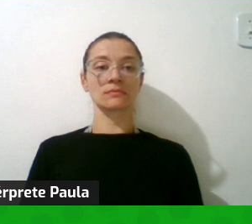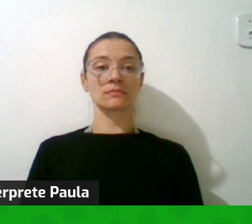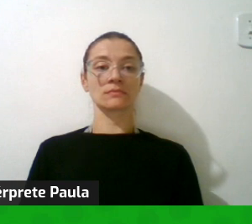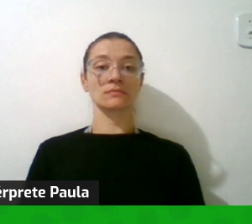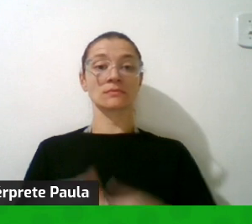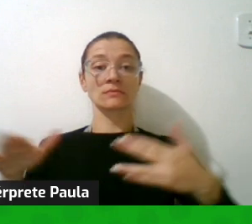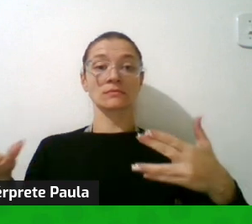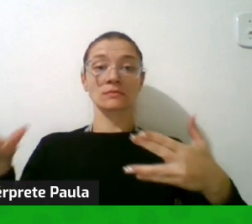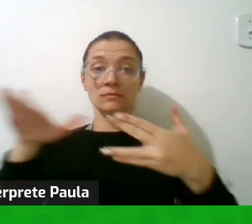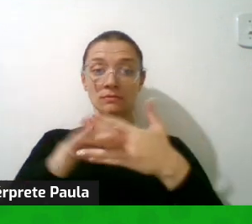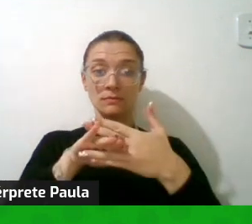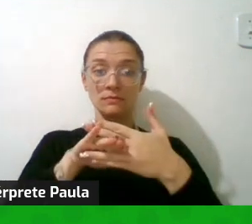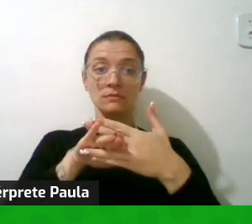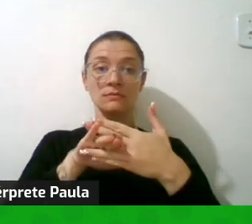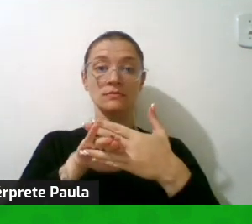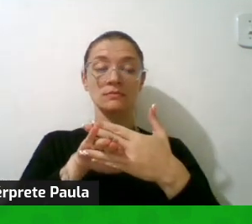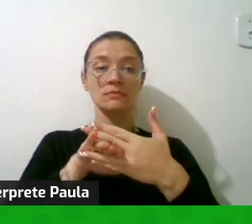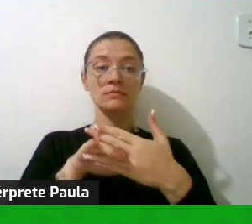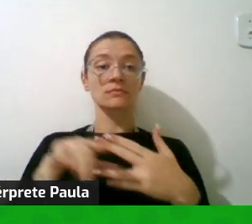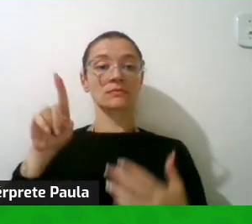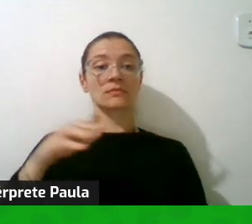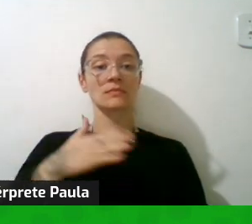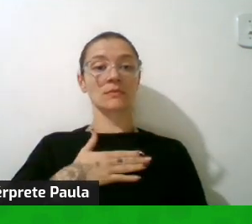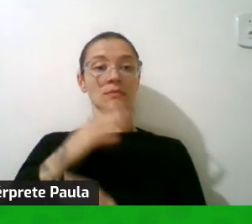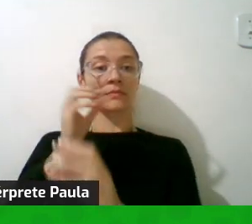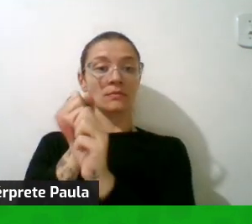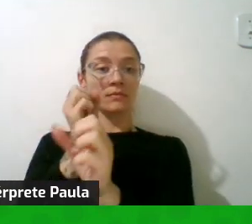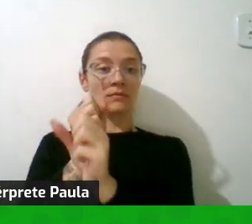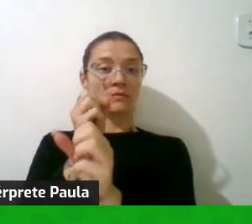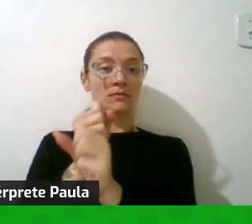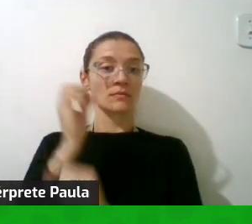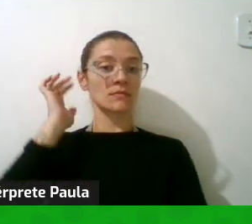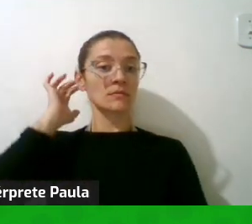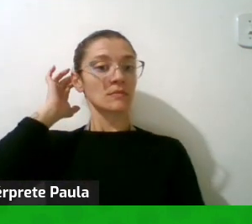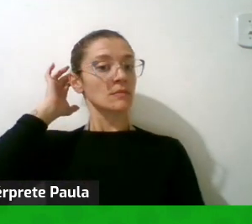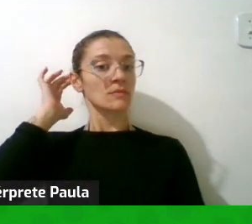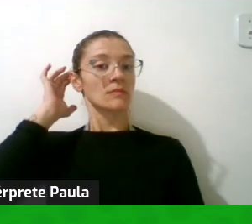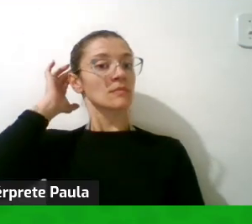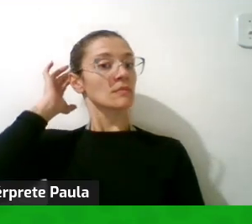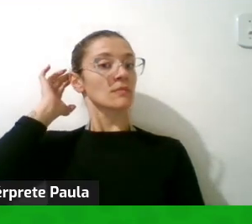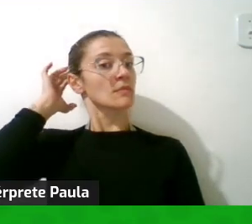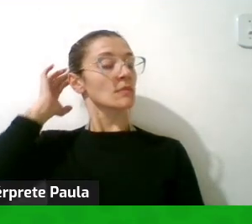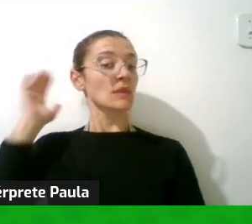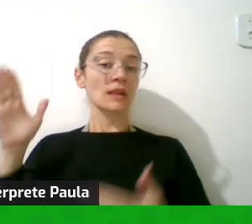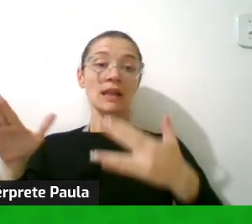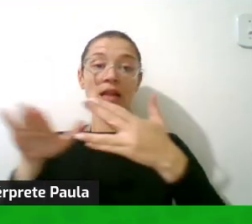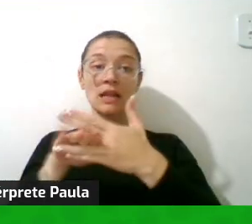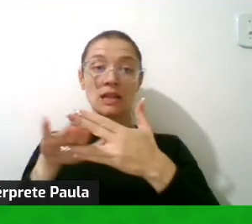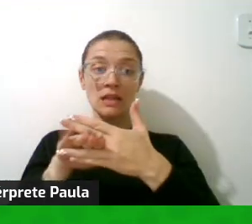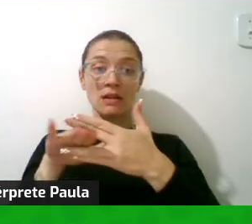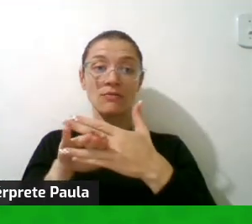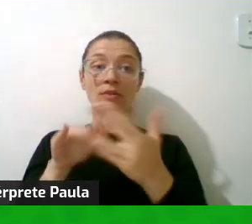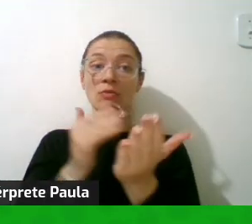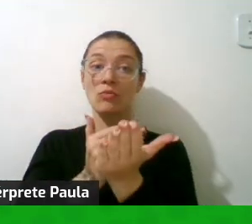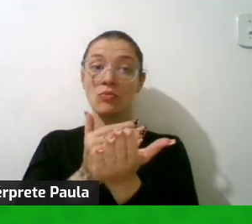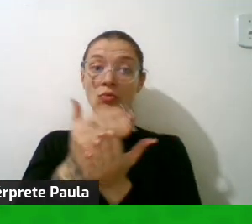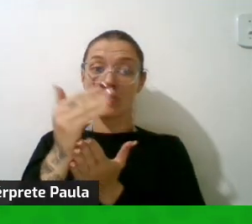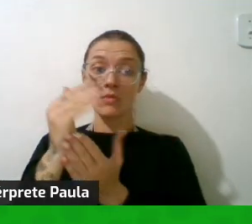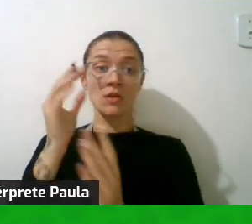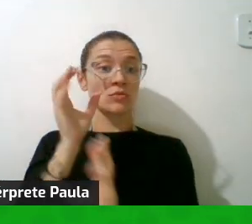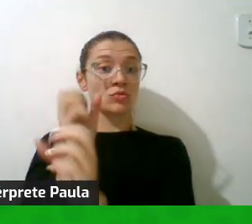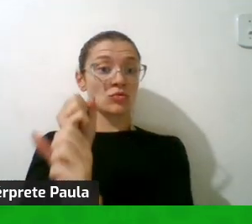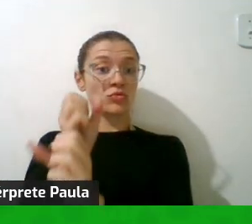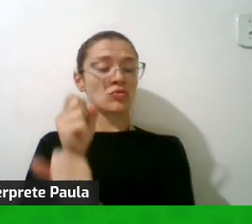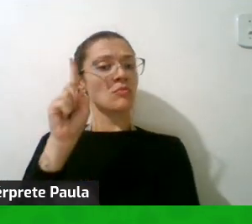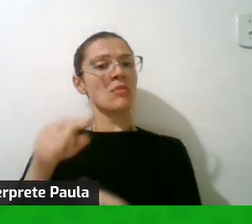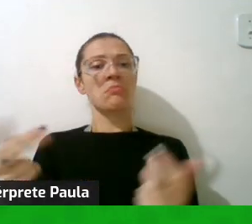minha soma. Percebam que o intervalo inicial e o intervalo soma são iguais, tanto aqui de cima que de